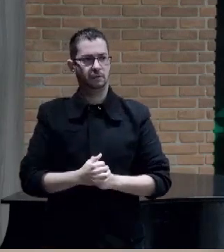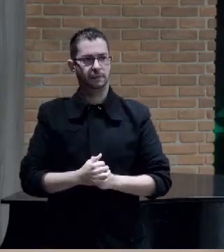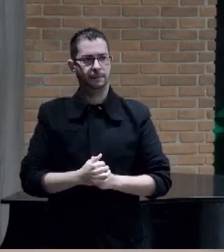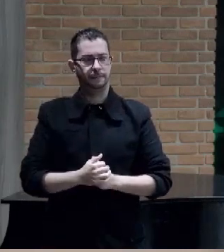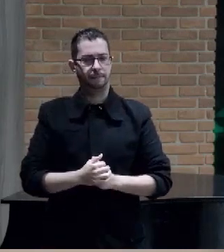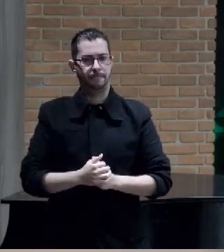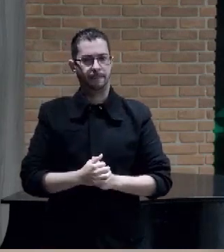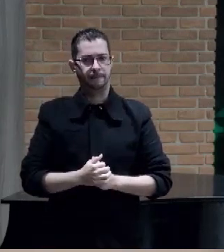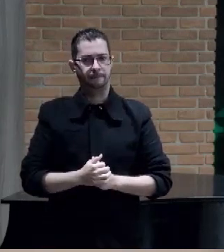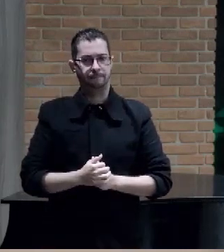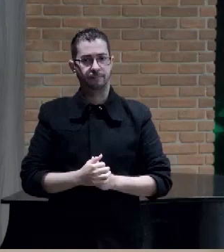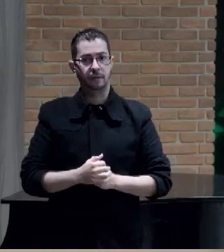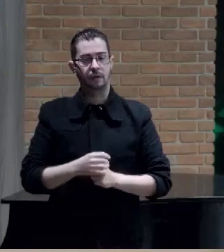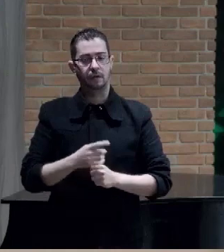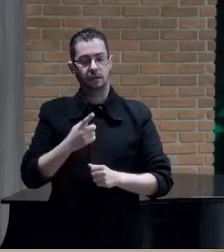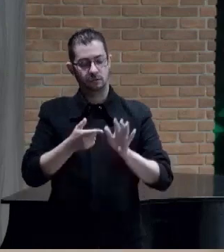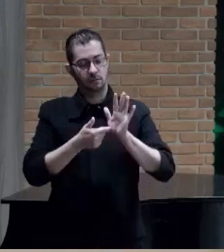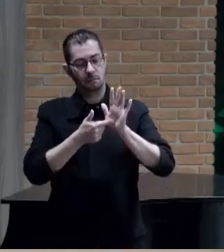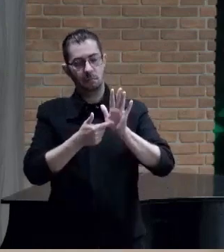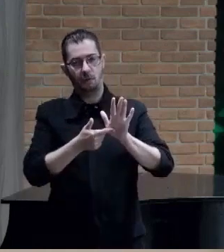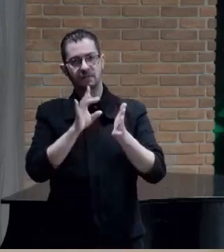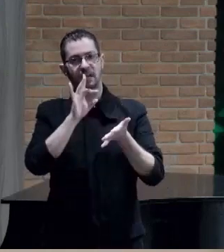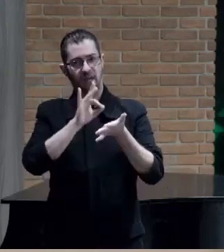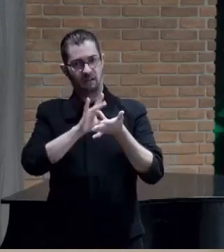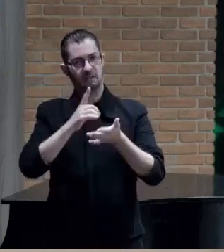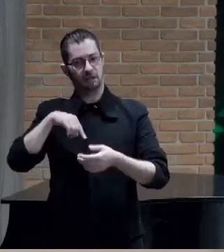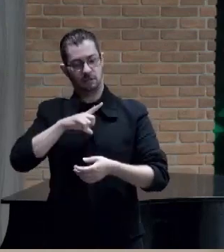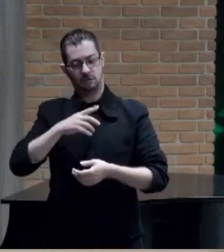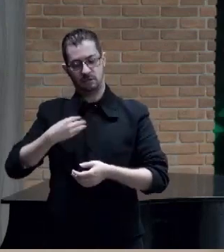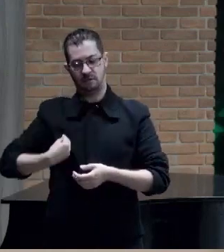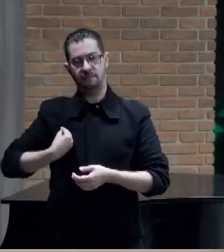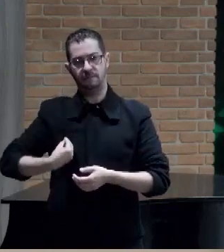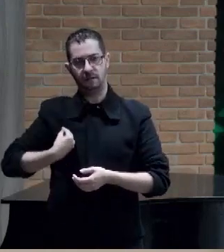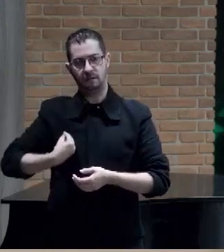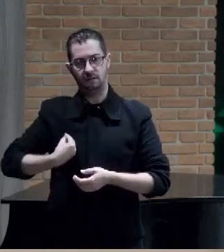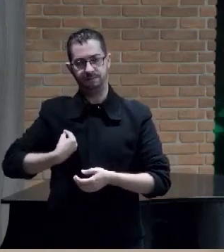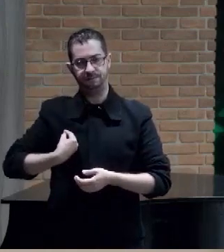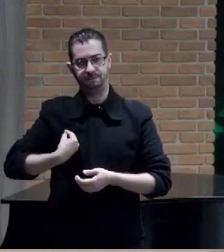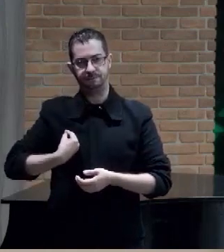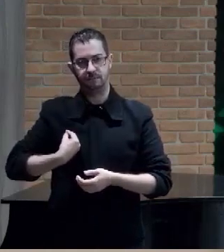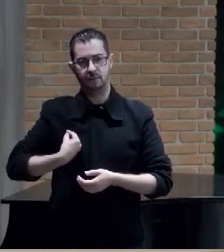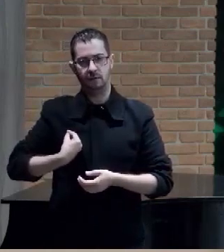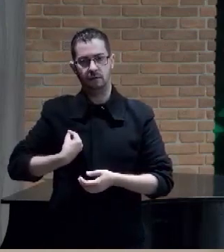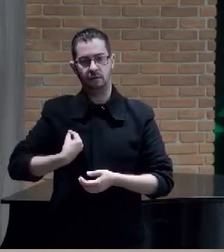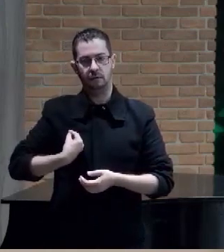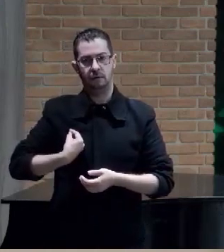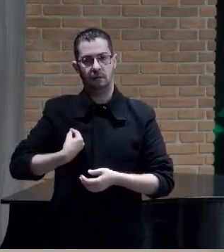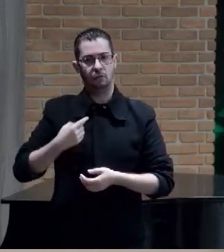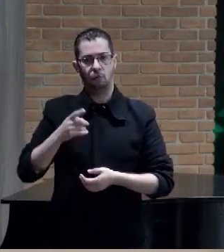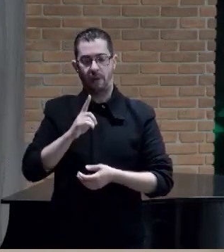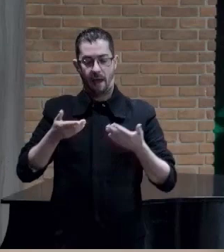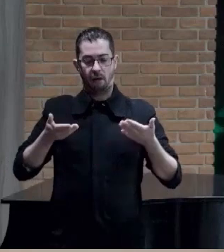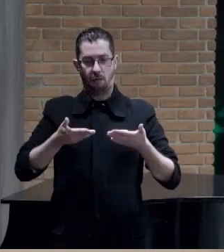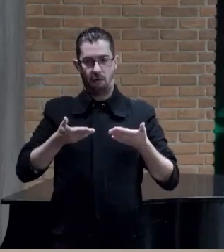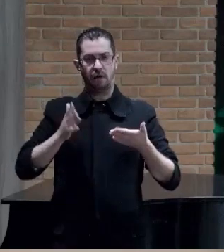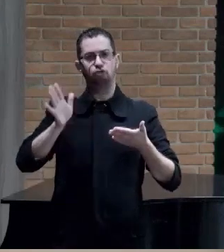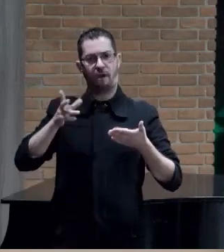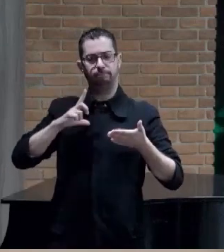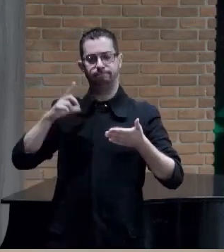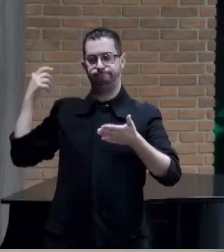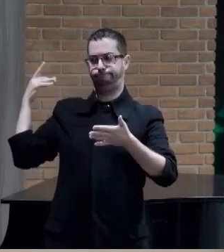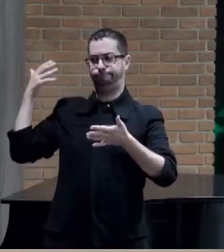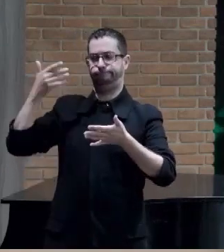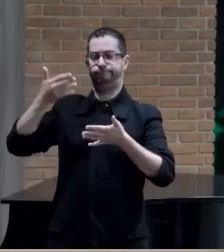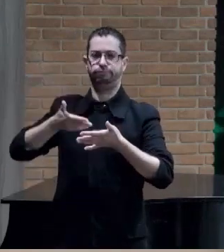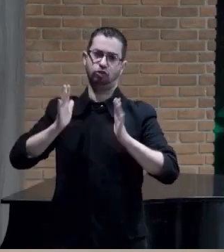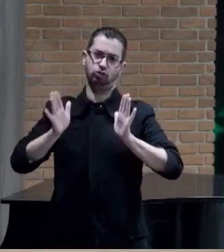Essa é a realidade que nós vivemos. E não é de hoje que nós passamos por isso, mas parece que a